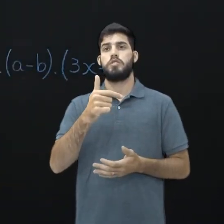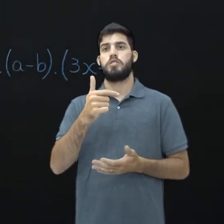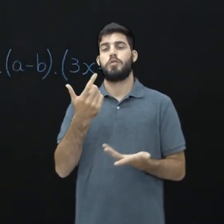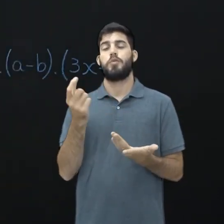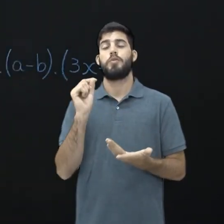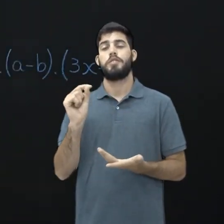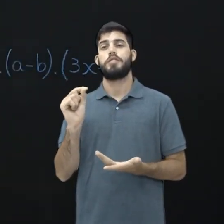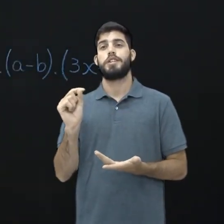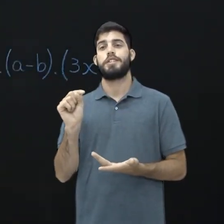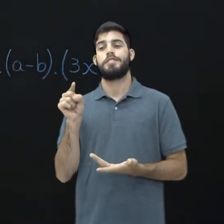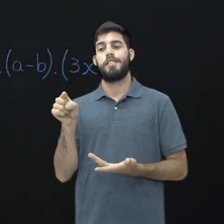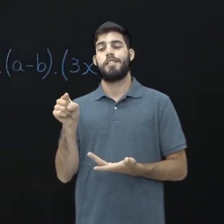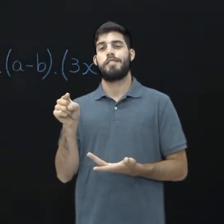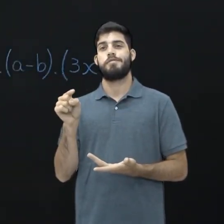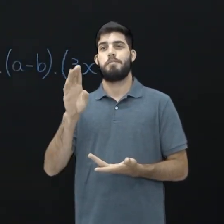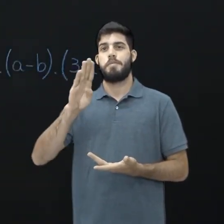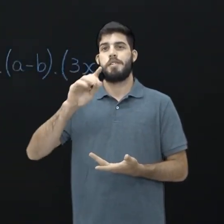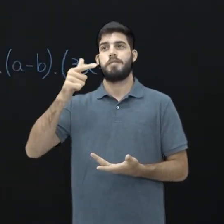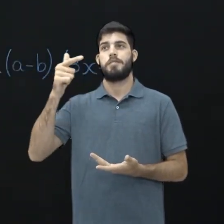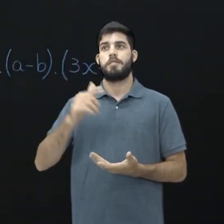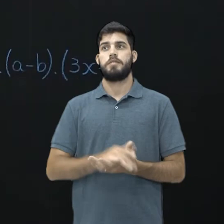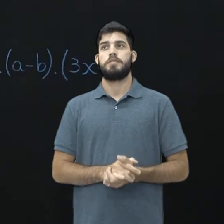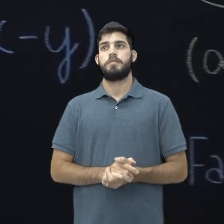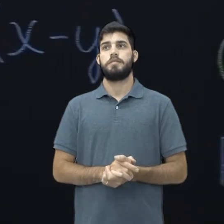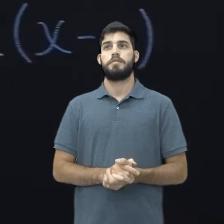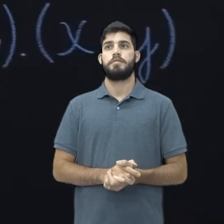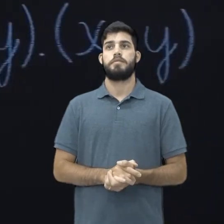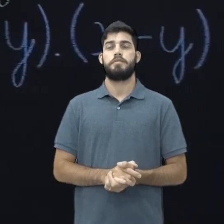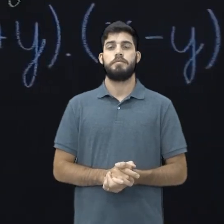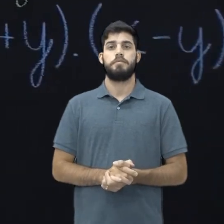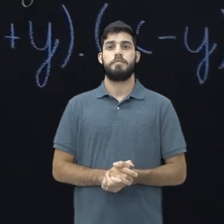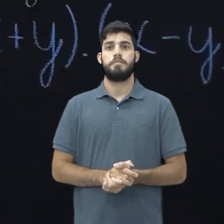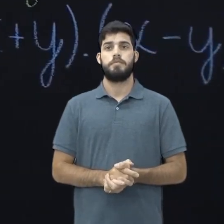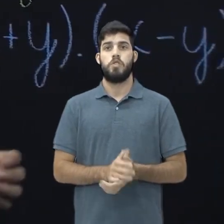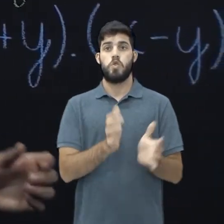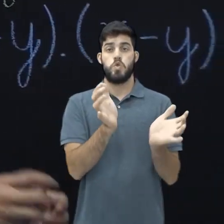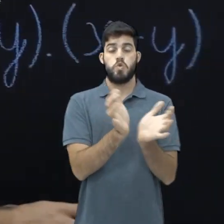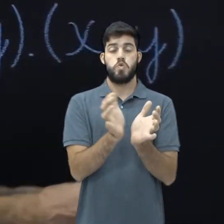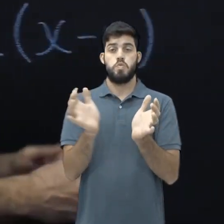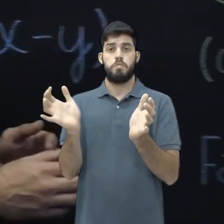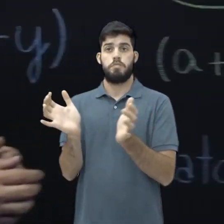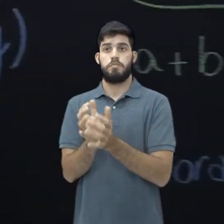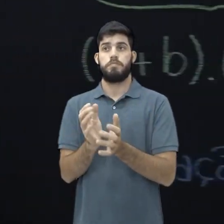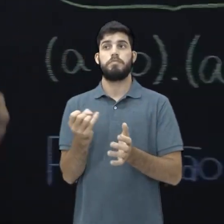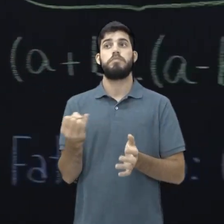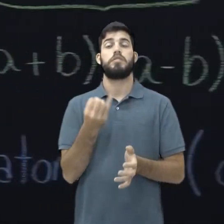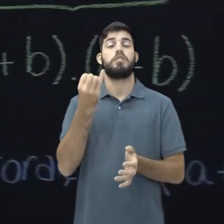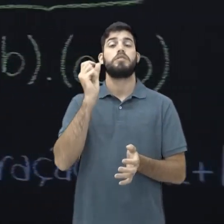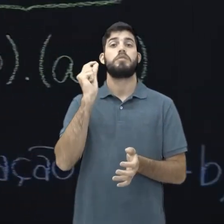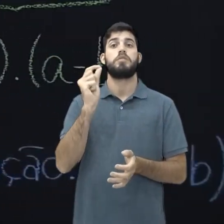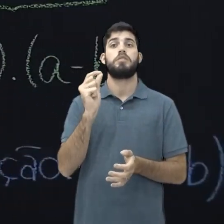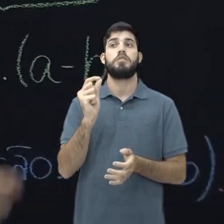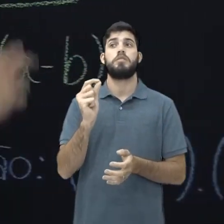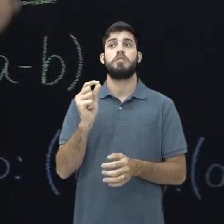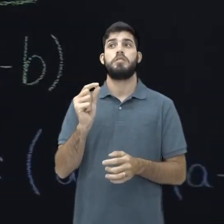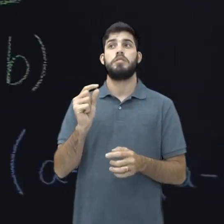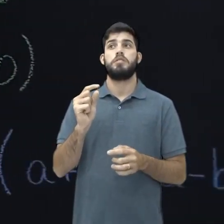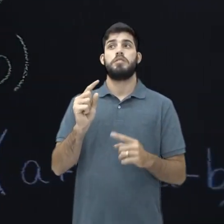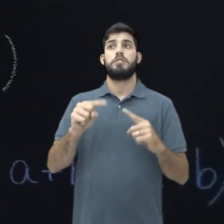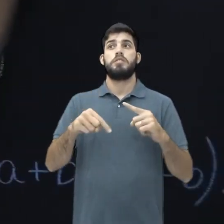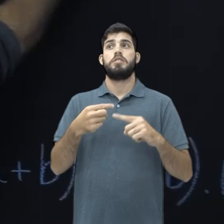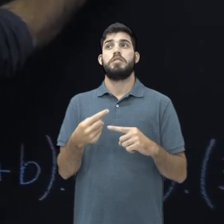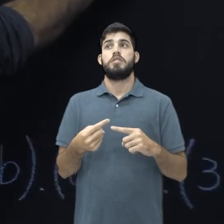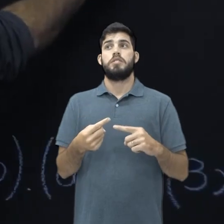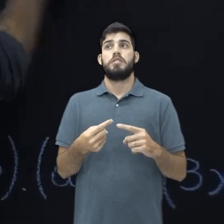quadrado. Detalhe importante, quando você fatora por agrupamento, é importante que, após essa fatoração,